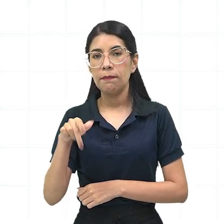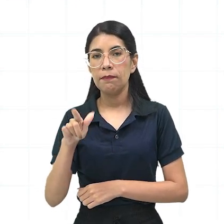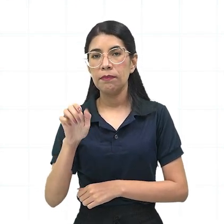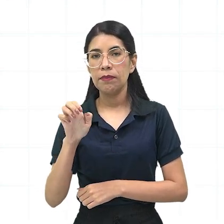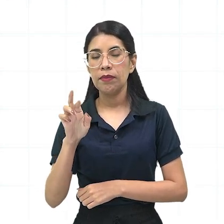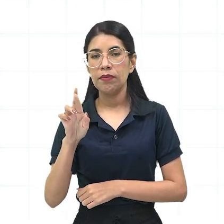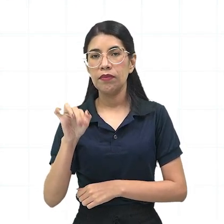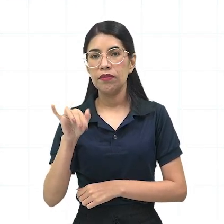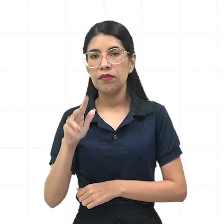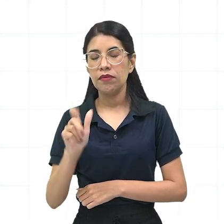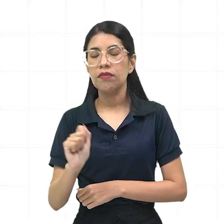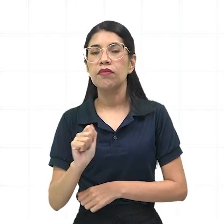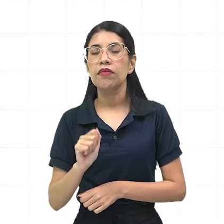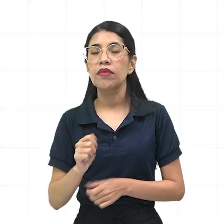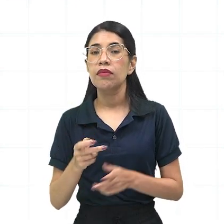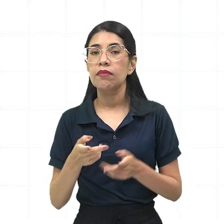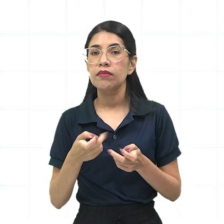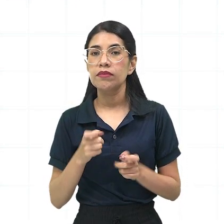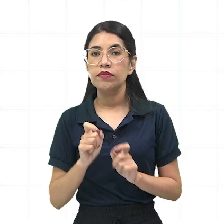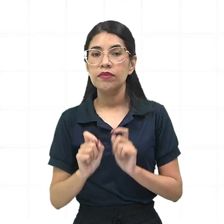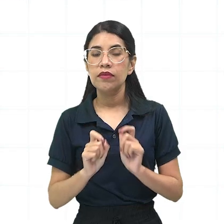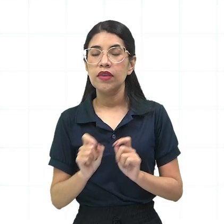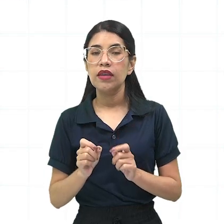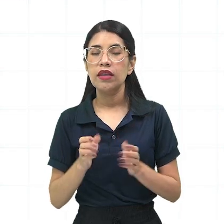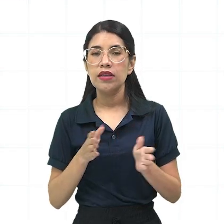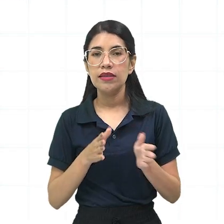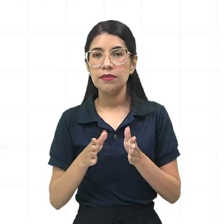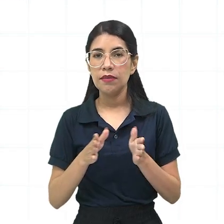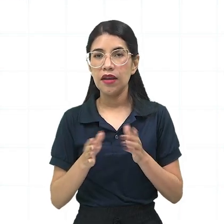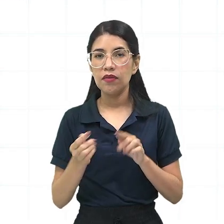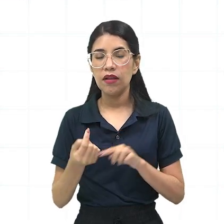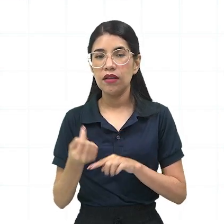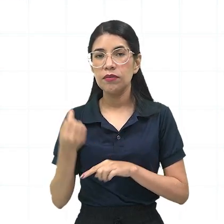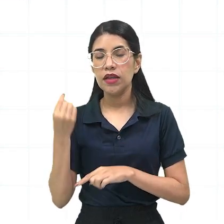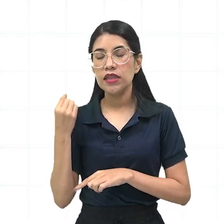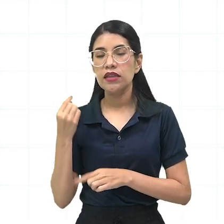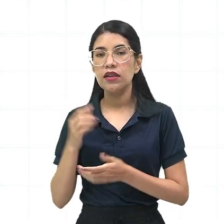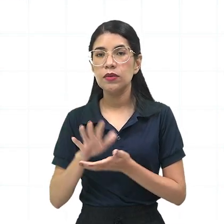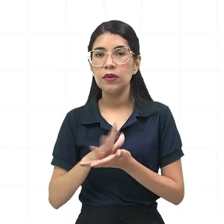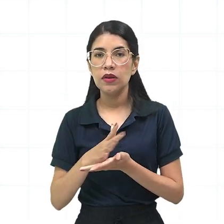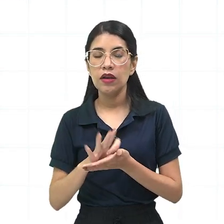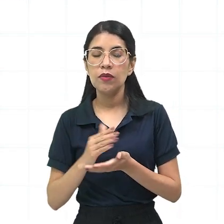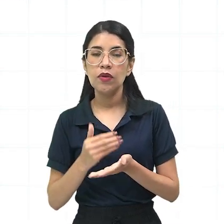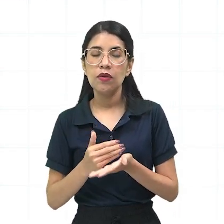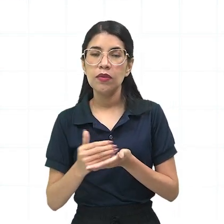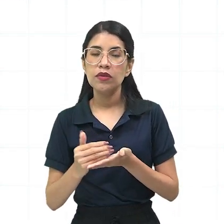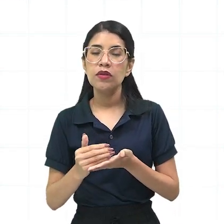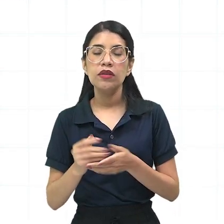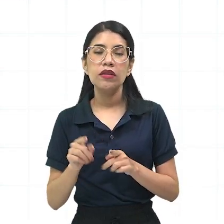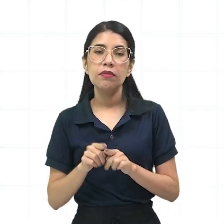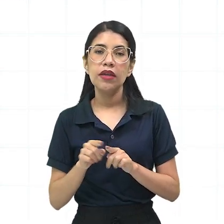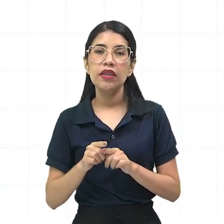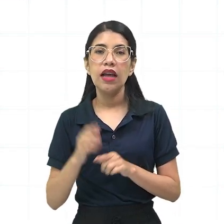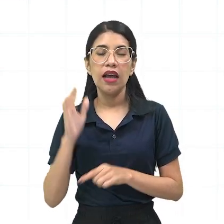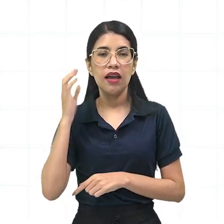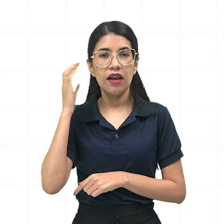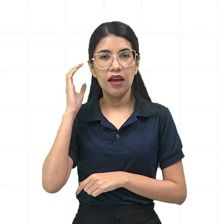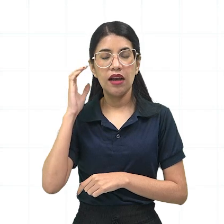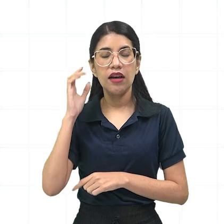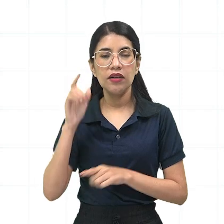só, aqui a gente vai perceber que nessa época o samba passou a ser tocado em